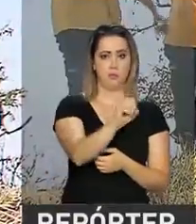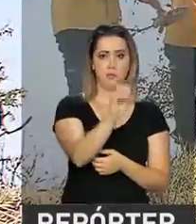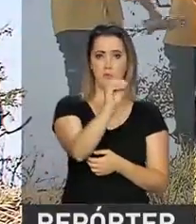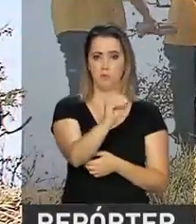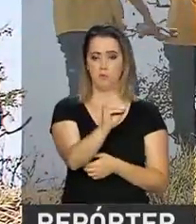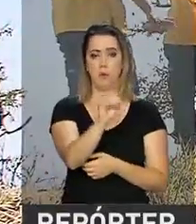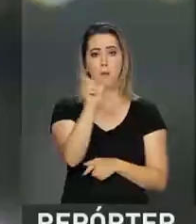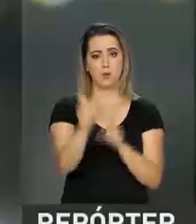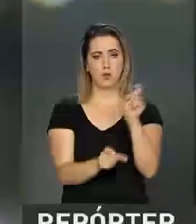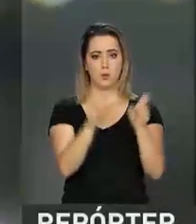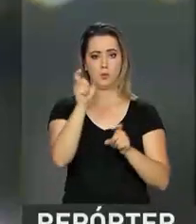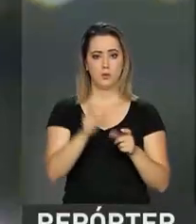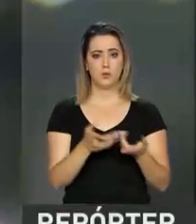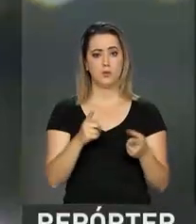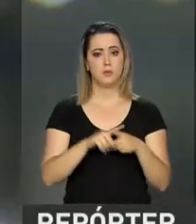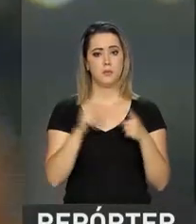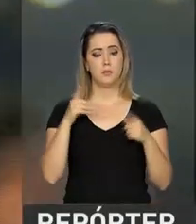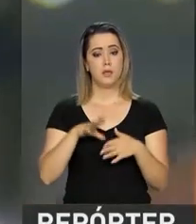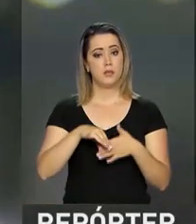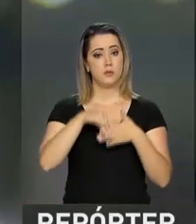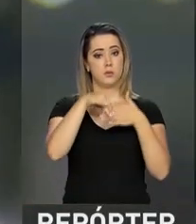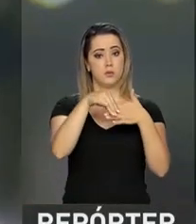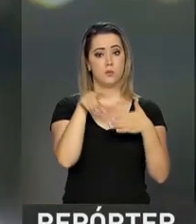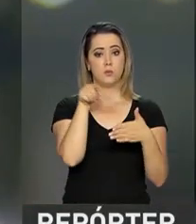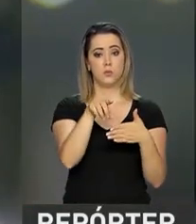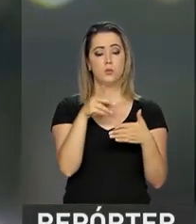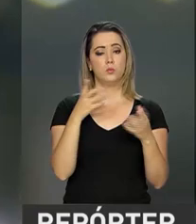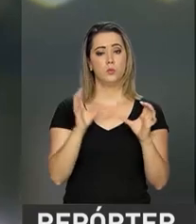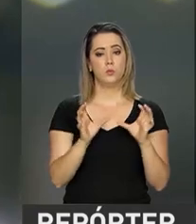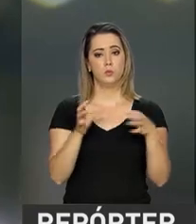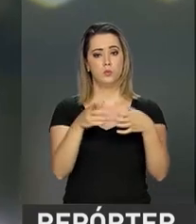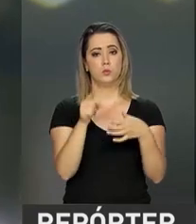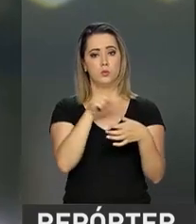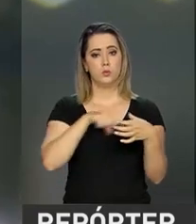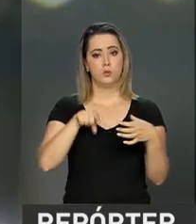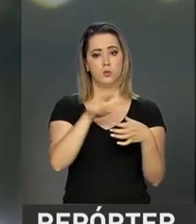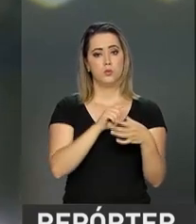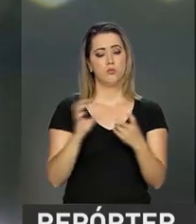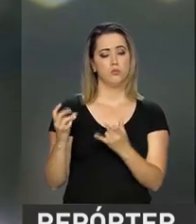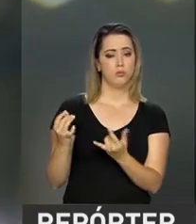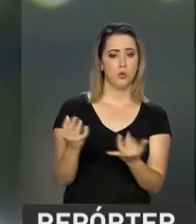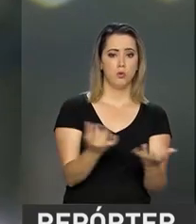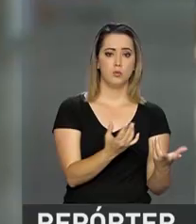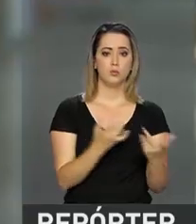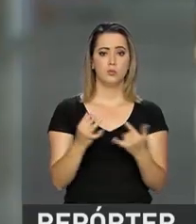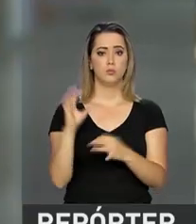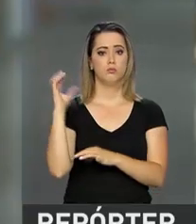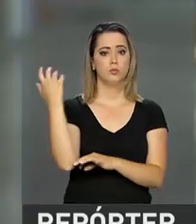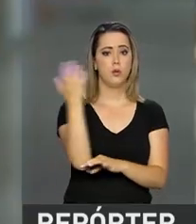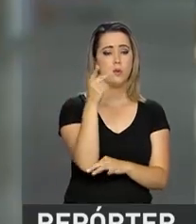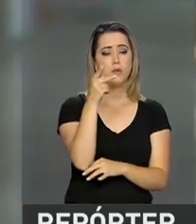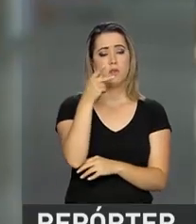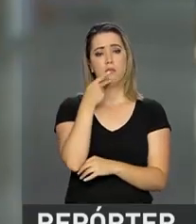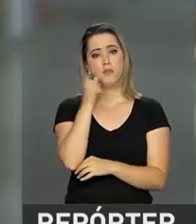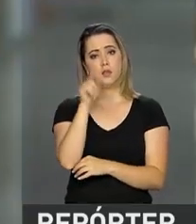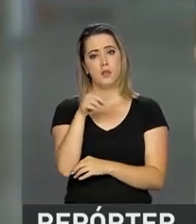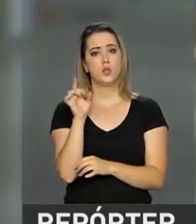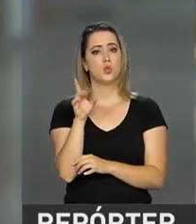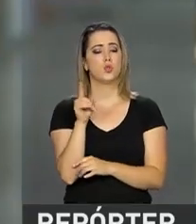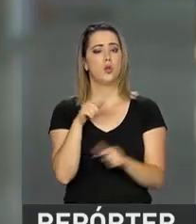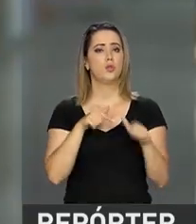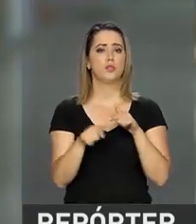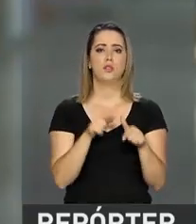profissionais mas o chefe do centro de prevenção e combate os incêndios florestais lembra que só o trabalho